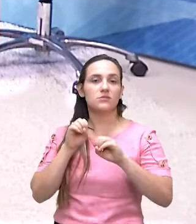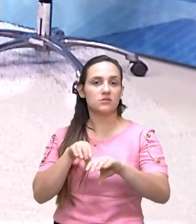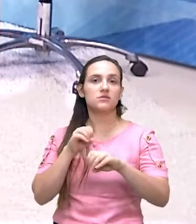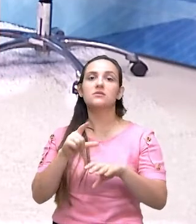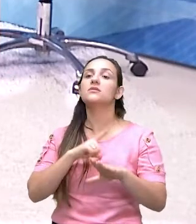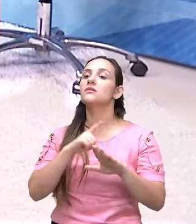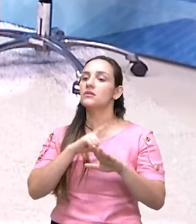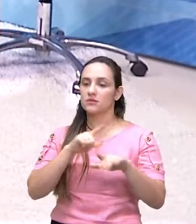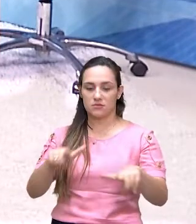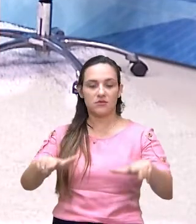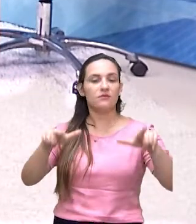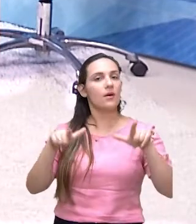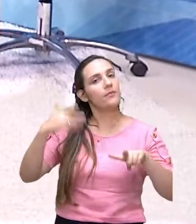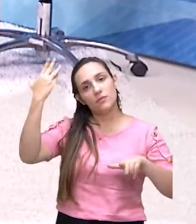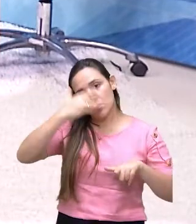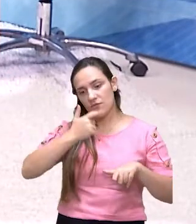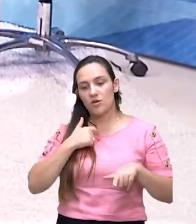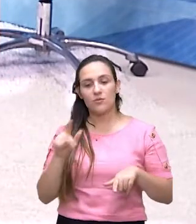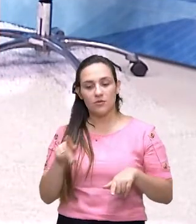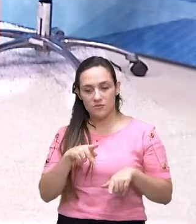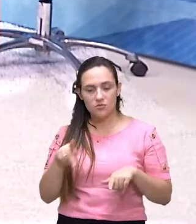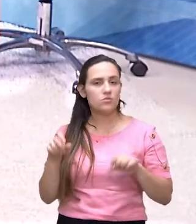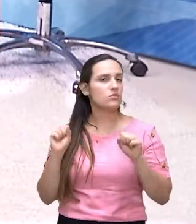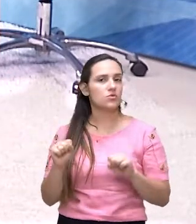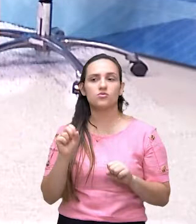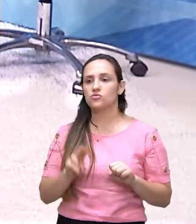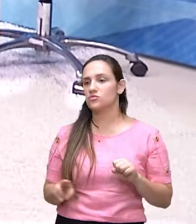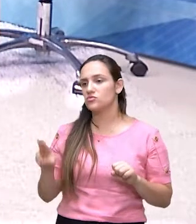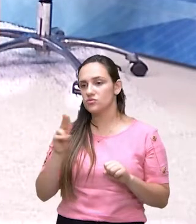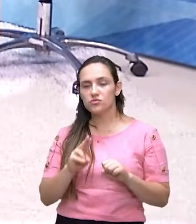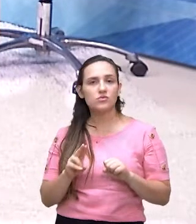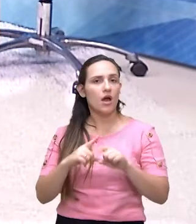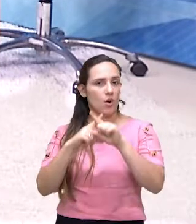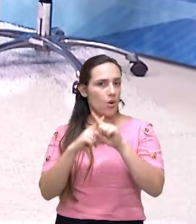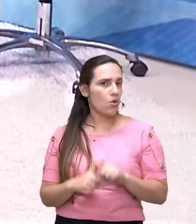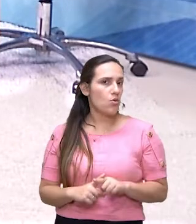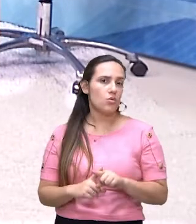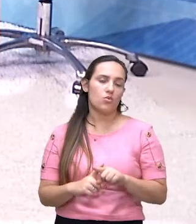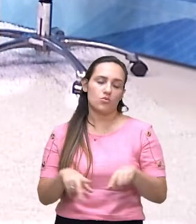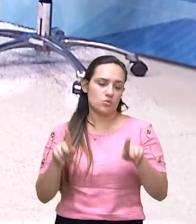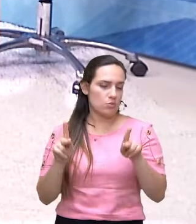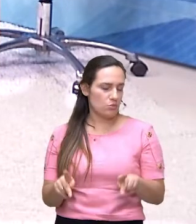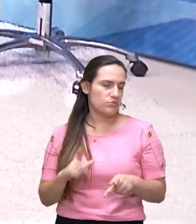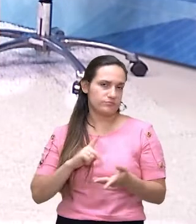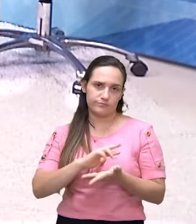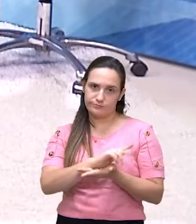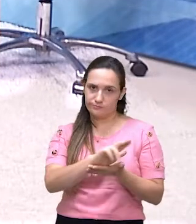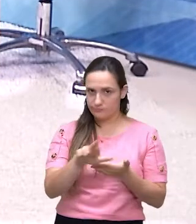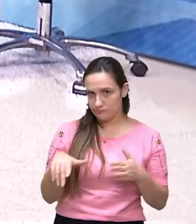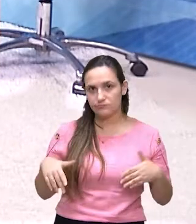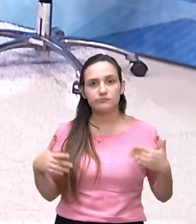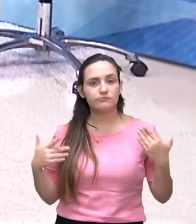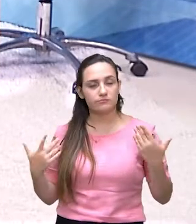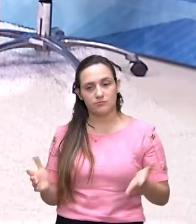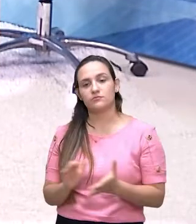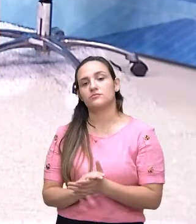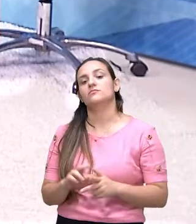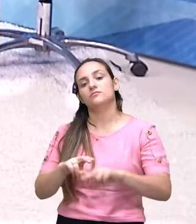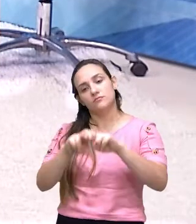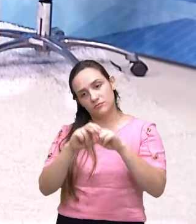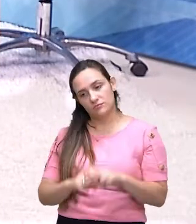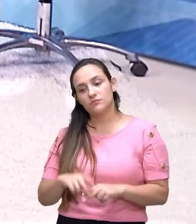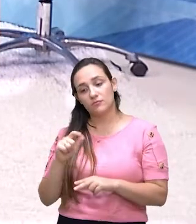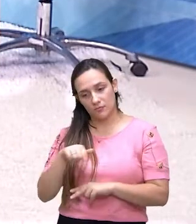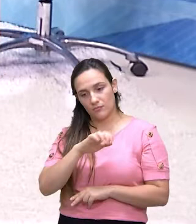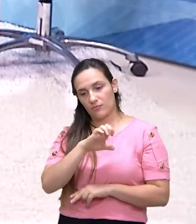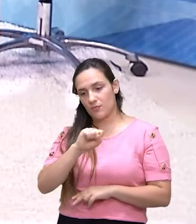receberam certificados de professores que eles poderão utilizar por exemplo em concursos públicos e tudo mais né então em razão disso